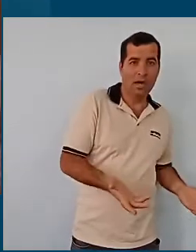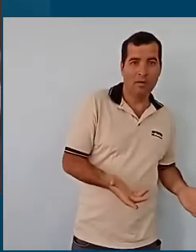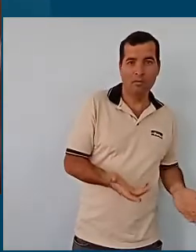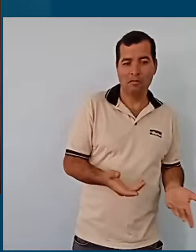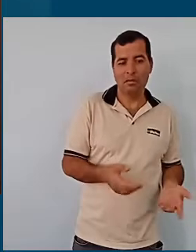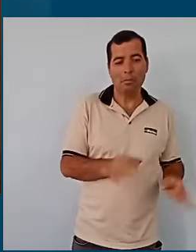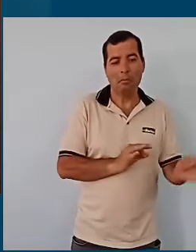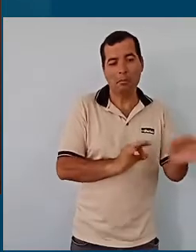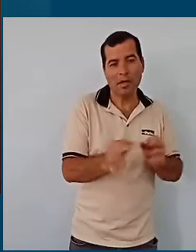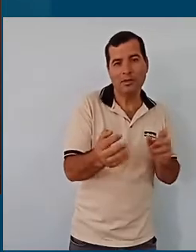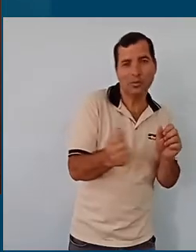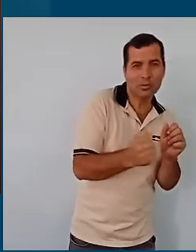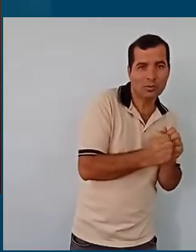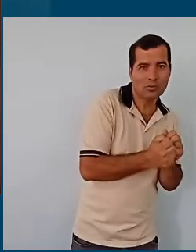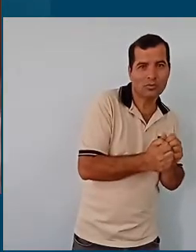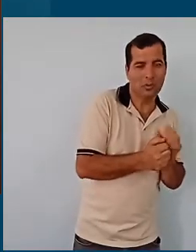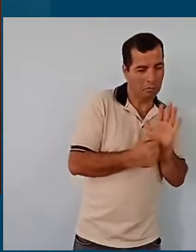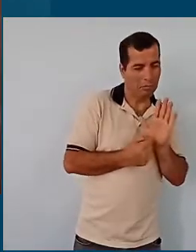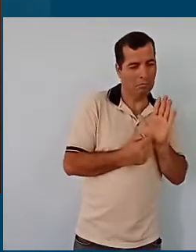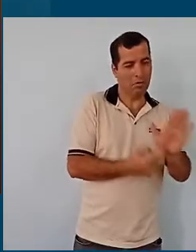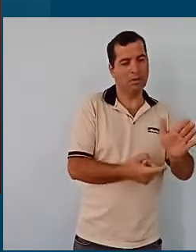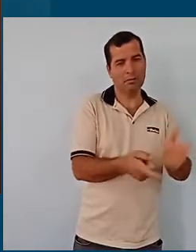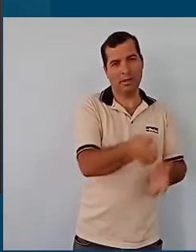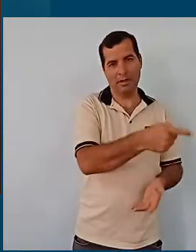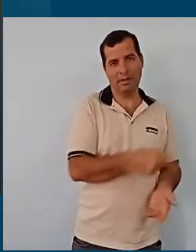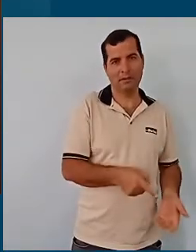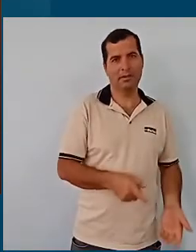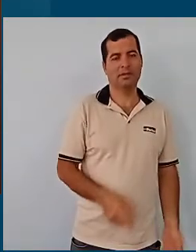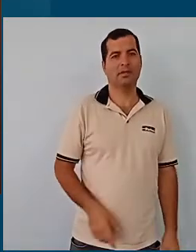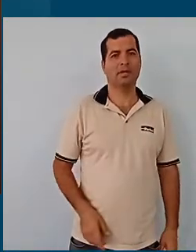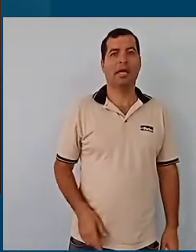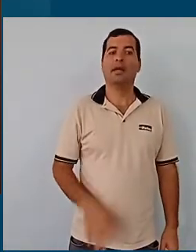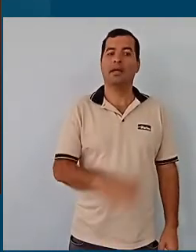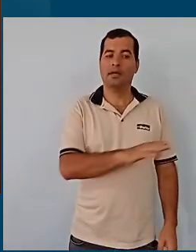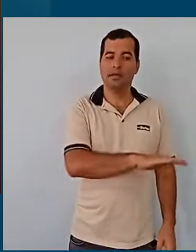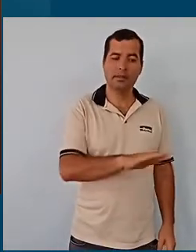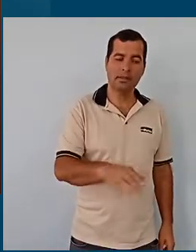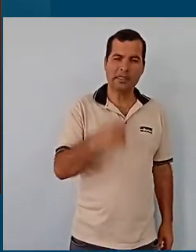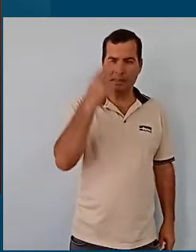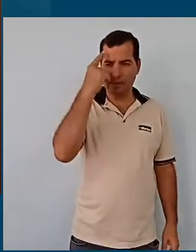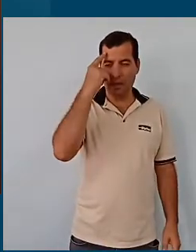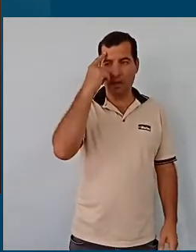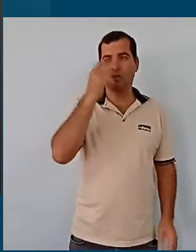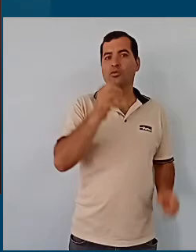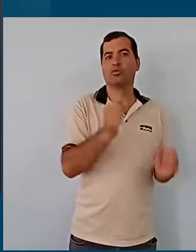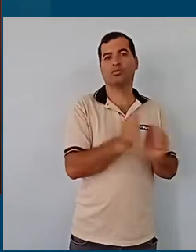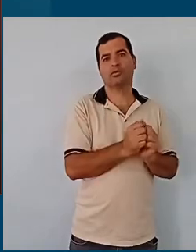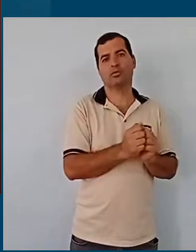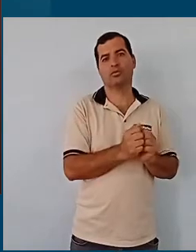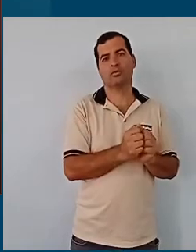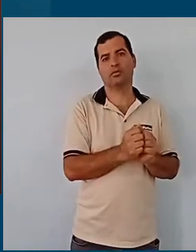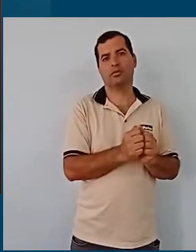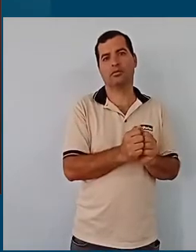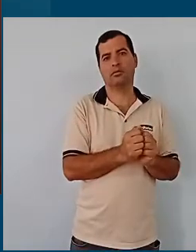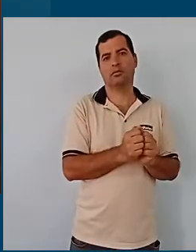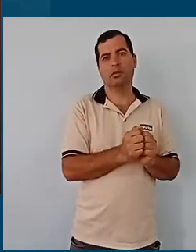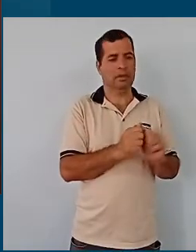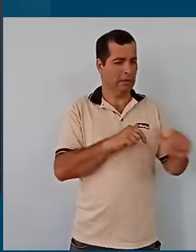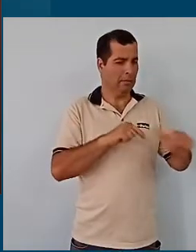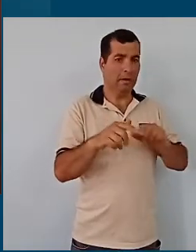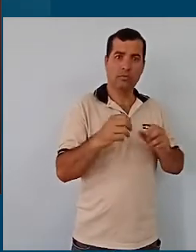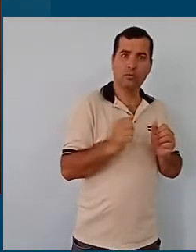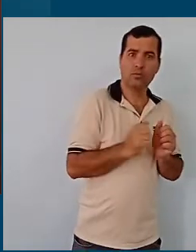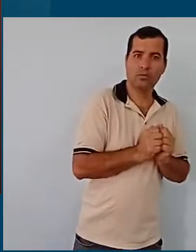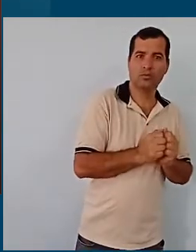de planejamento transparente, trazendo as crianças para pensar junto, para se envolver cada